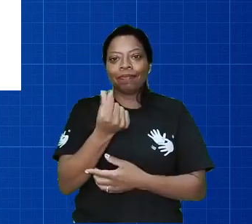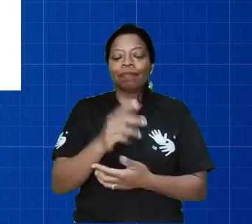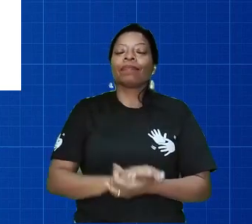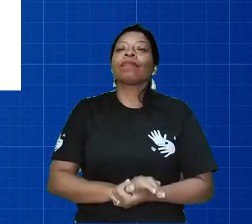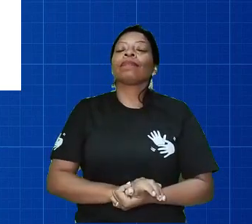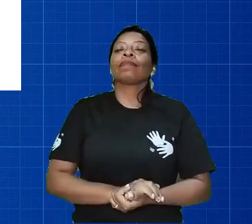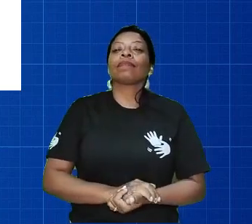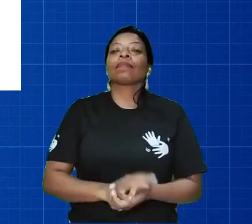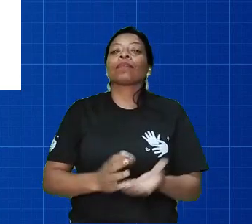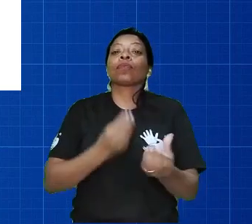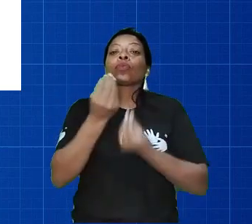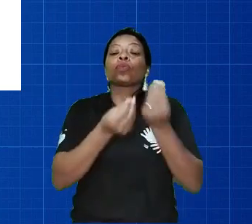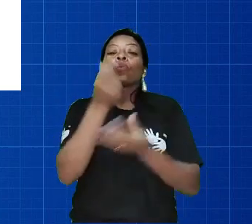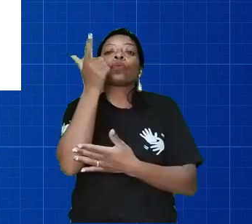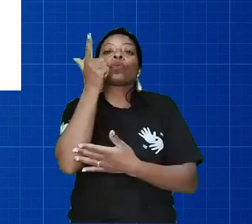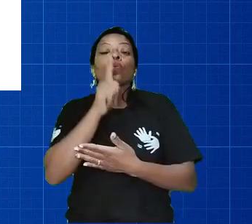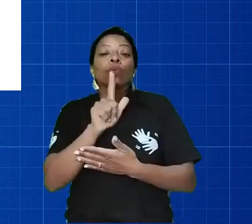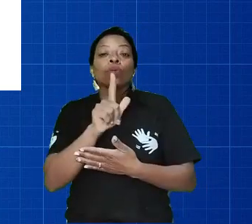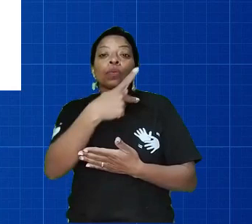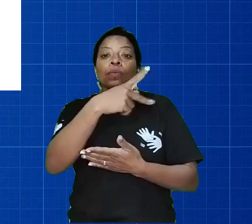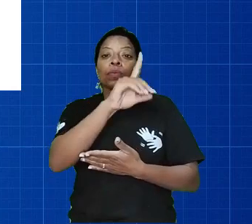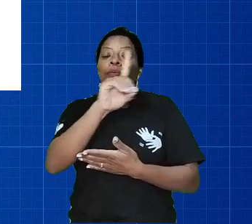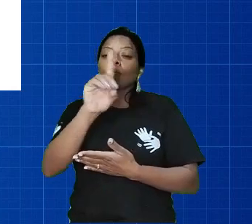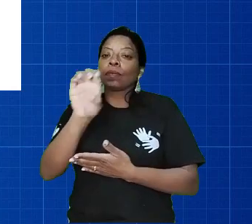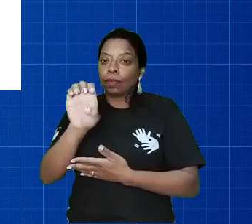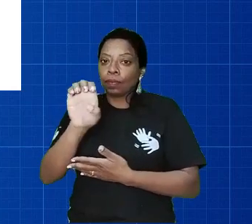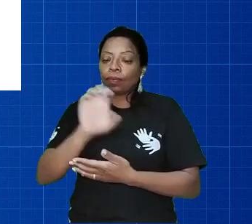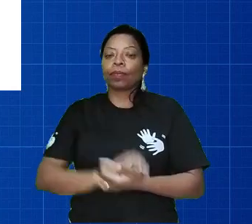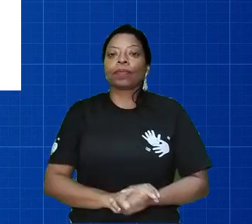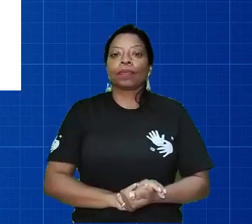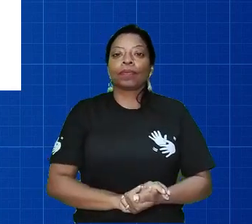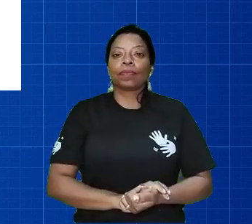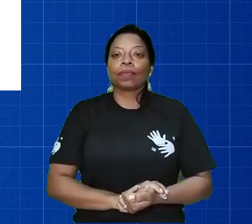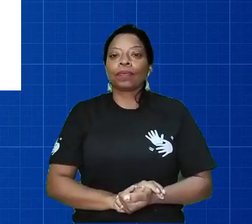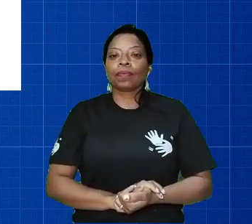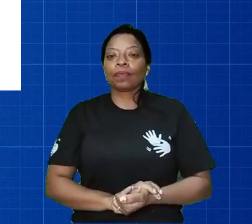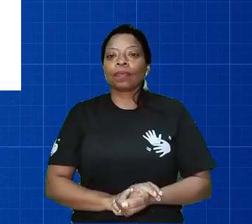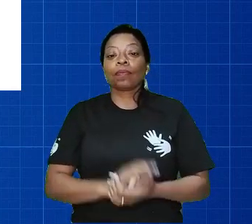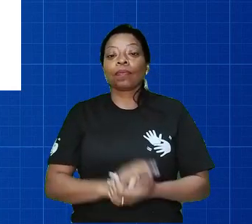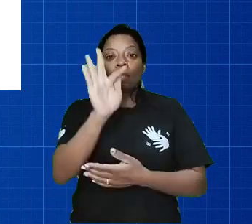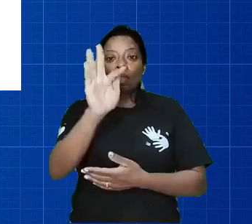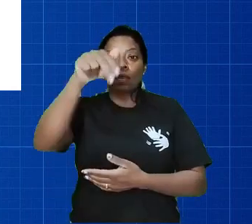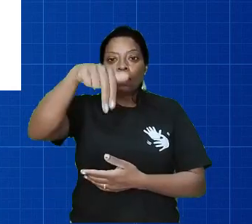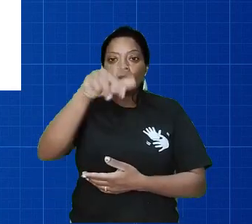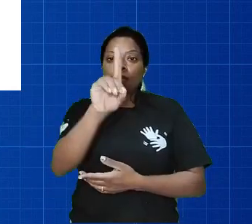Como se dá o acesso ao PDDE? O FNDE ele repassa os recursos do PDDE